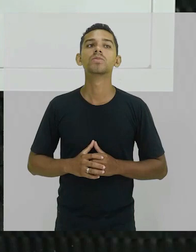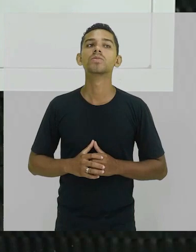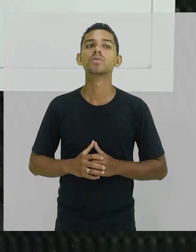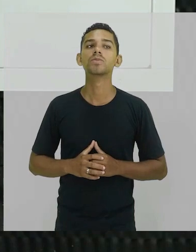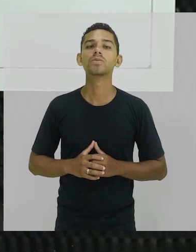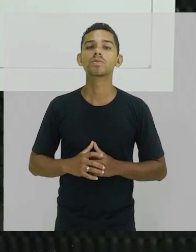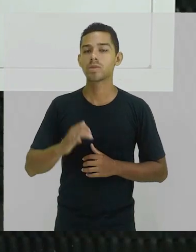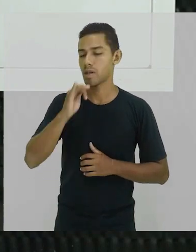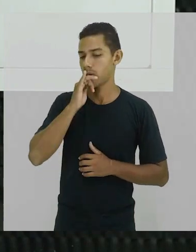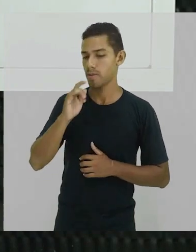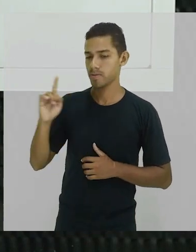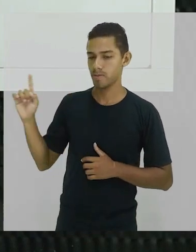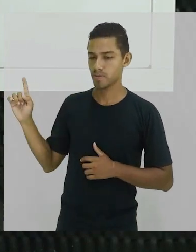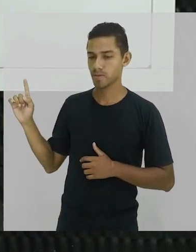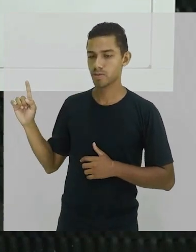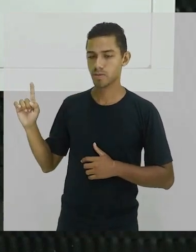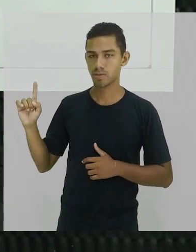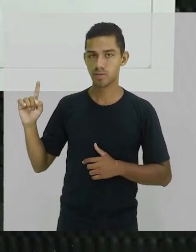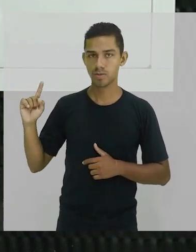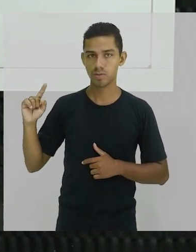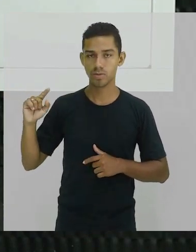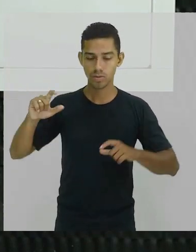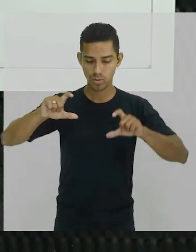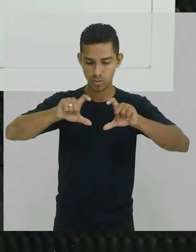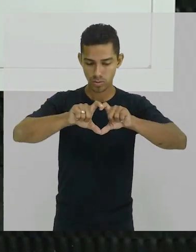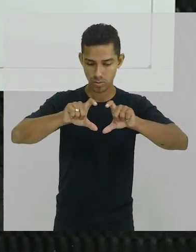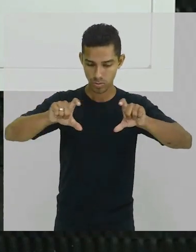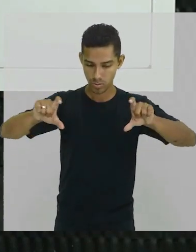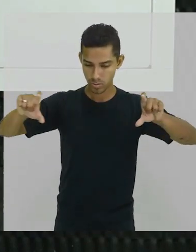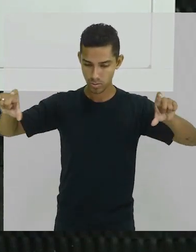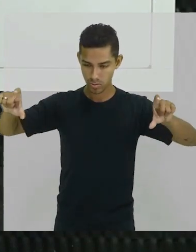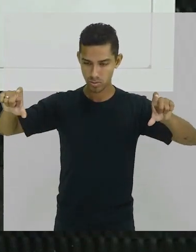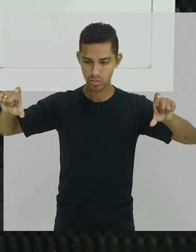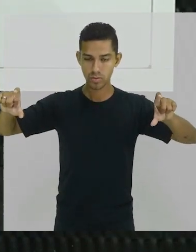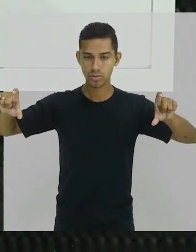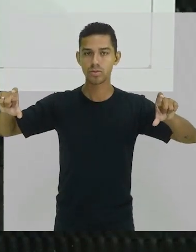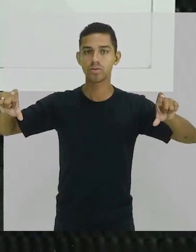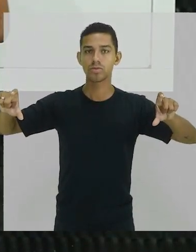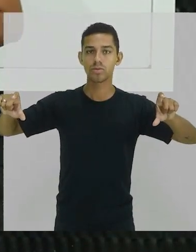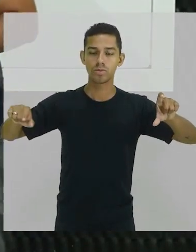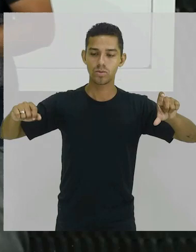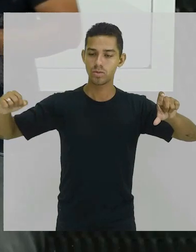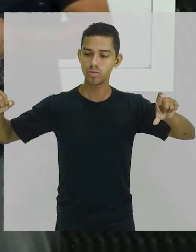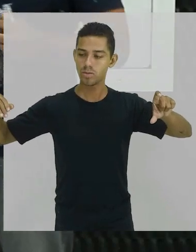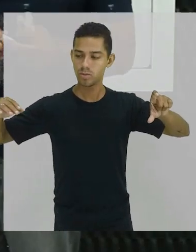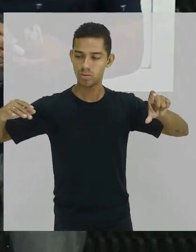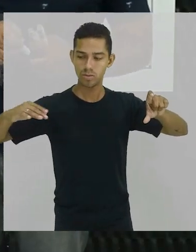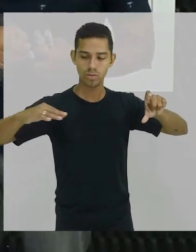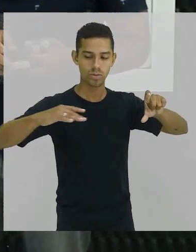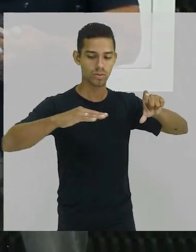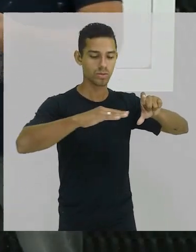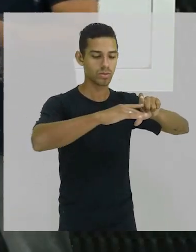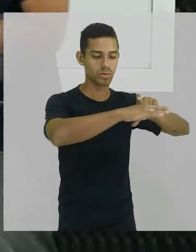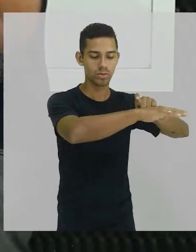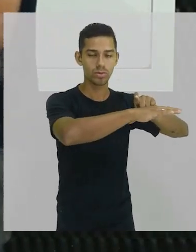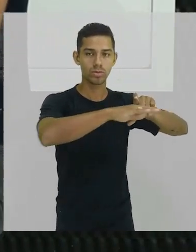aqui é um tubo, em que esse tubo nós vamos, por ele vai passar o som, por